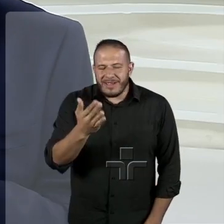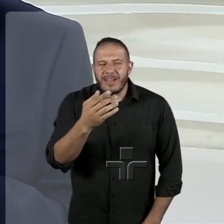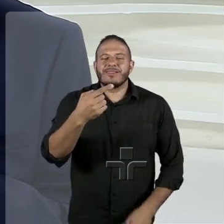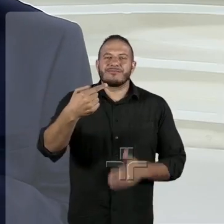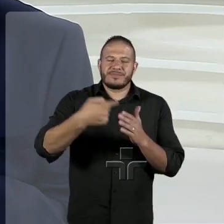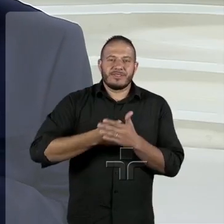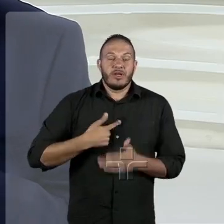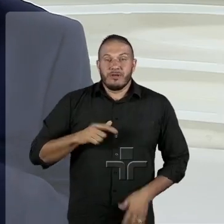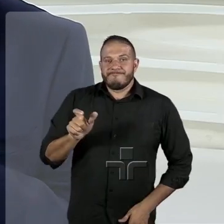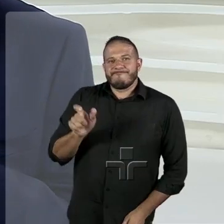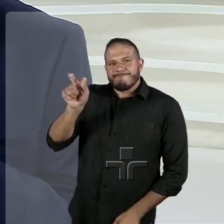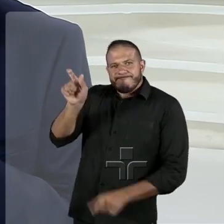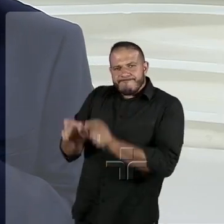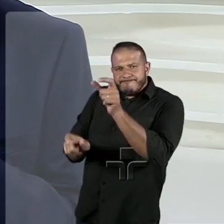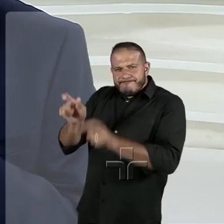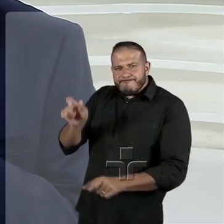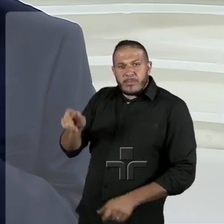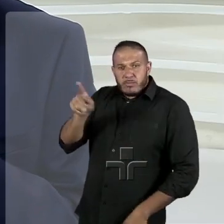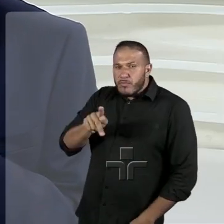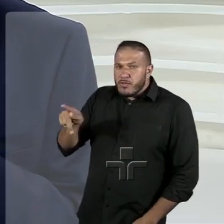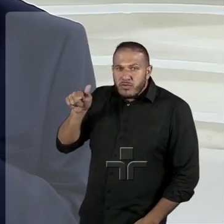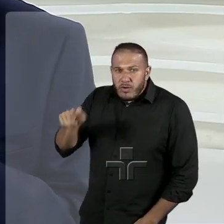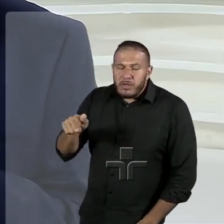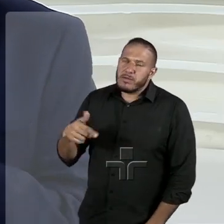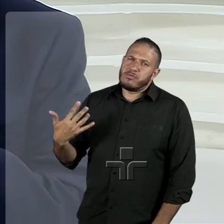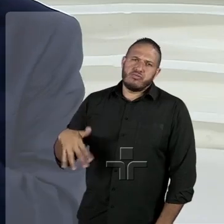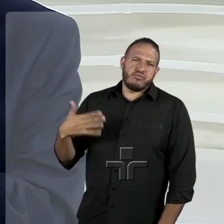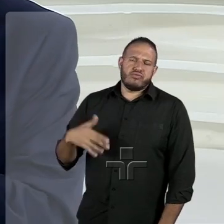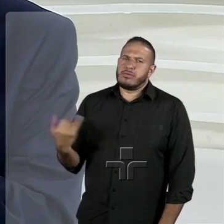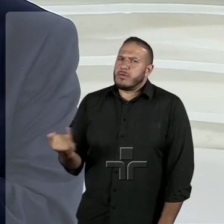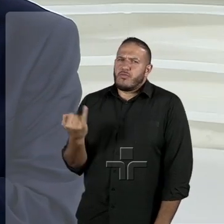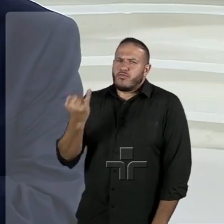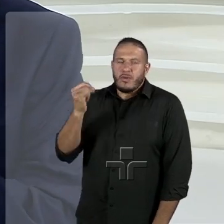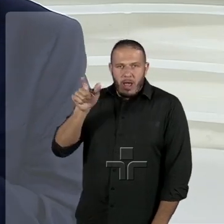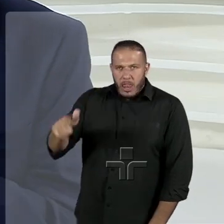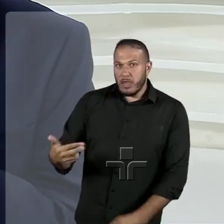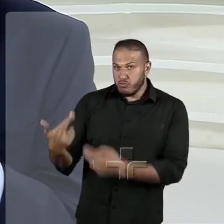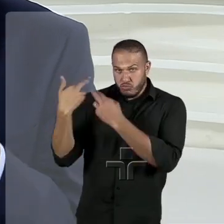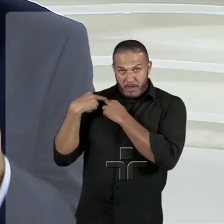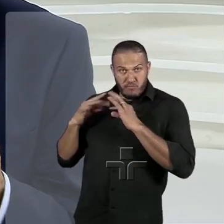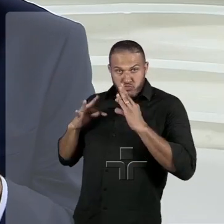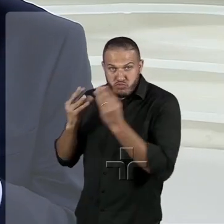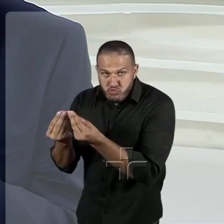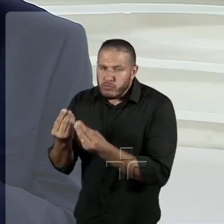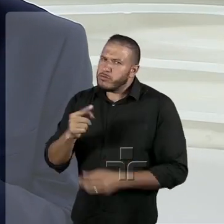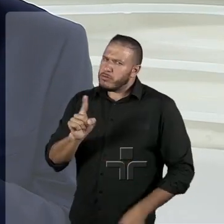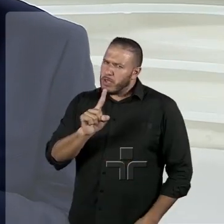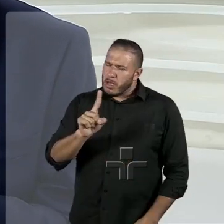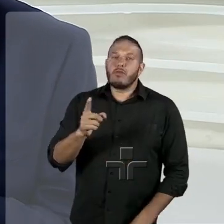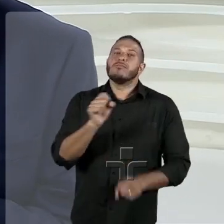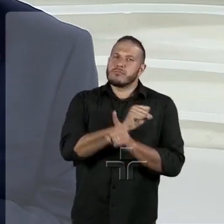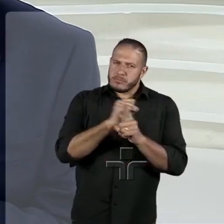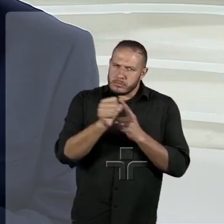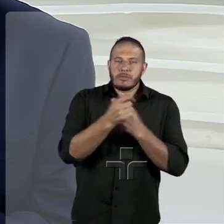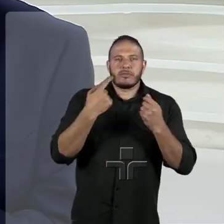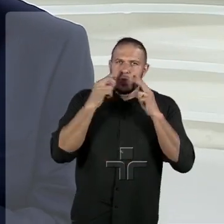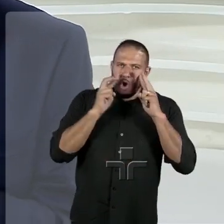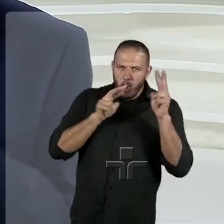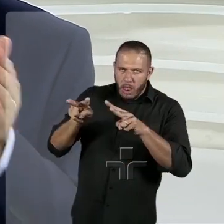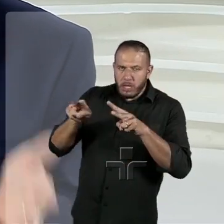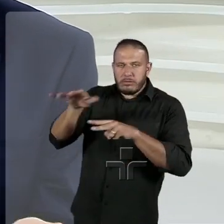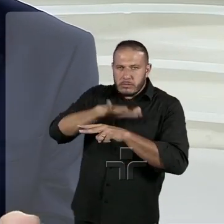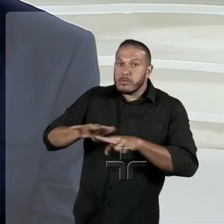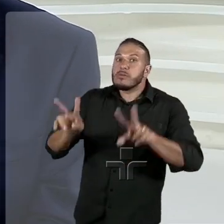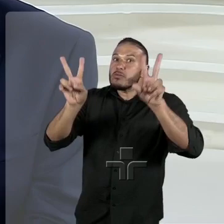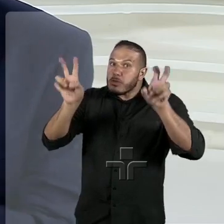é uma peça-chave. Ele não é o responsável por tudo, porque a sociedade precisa olhar para a educação como uma prioridade,